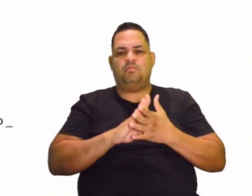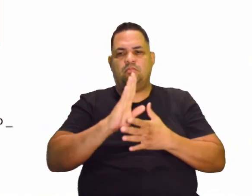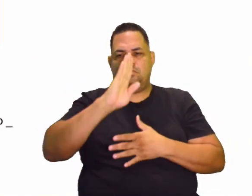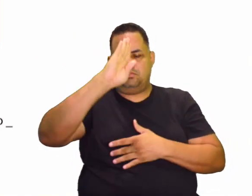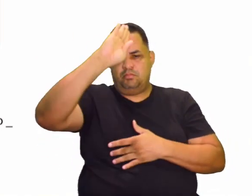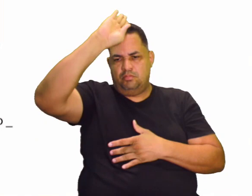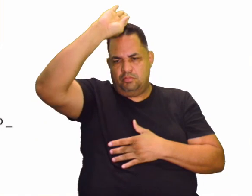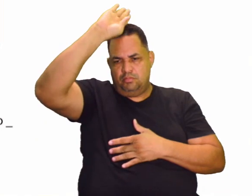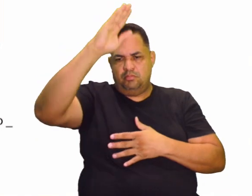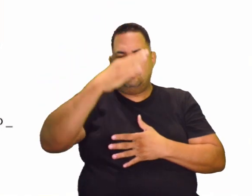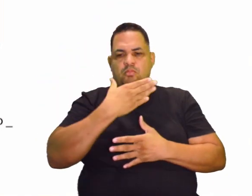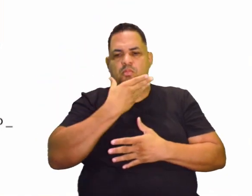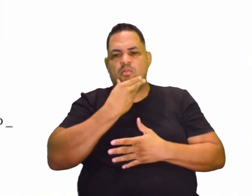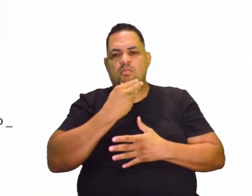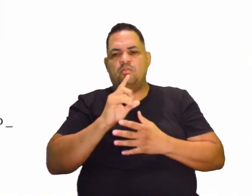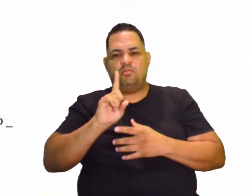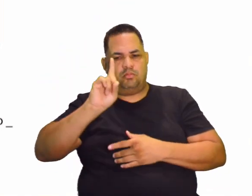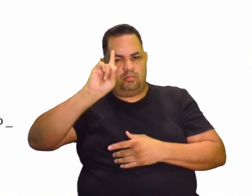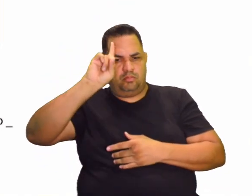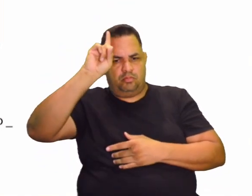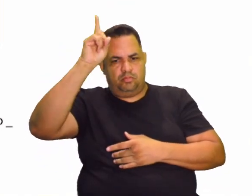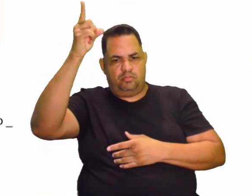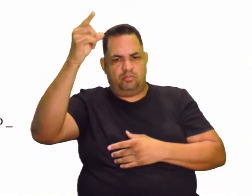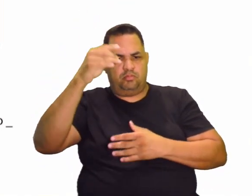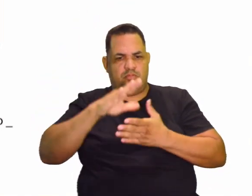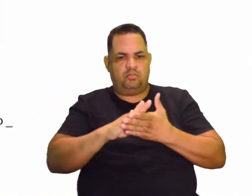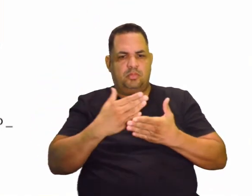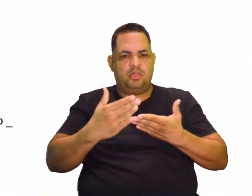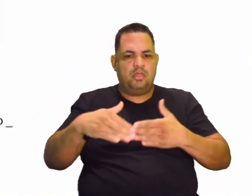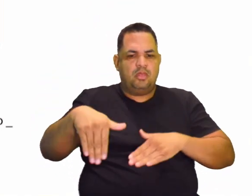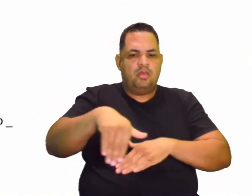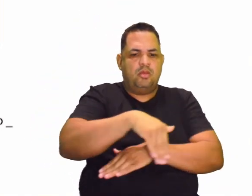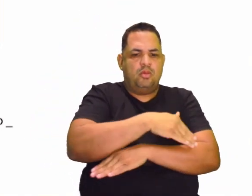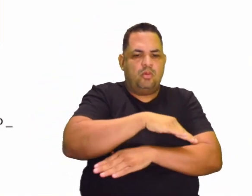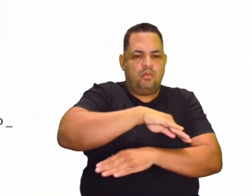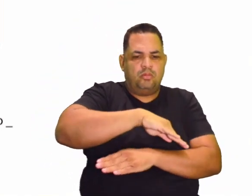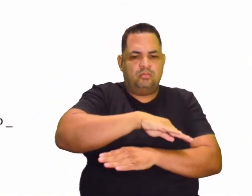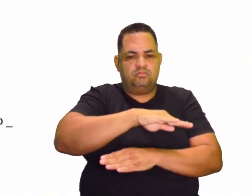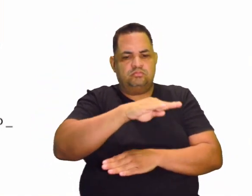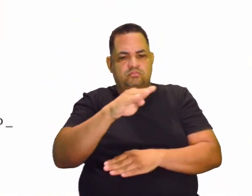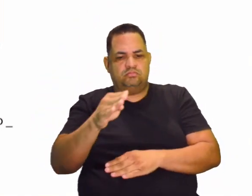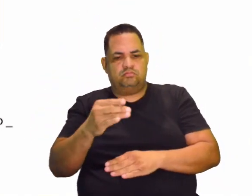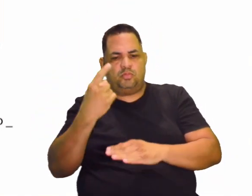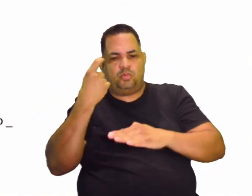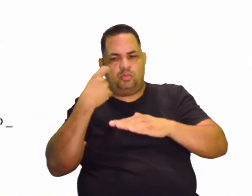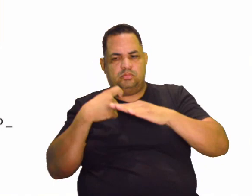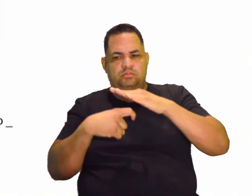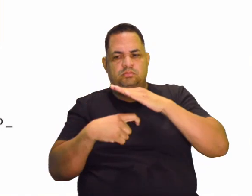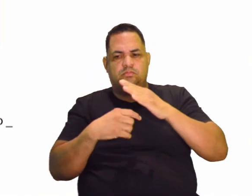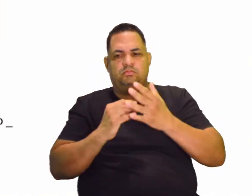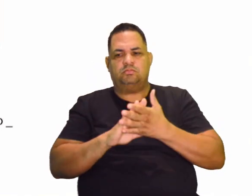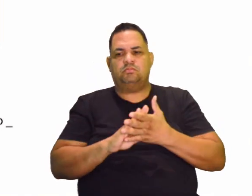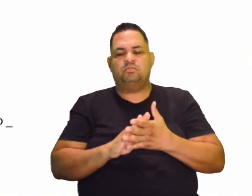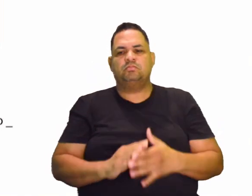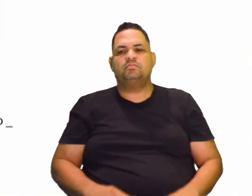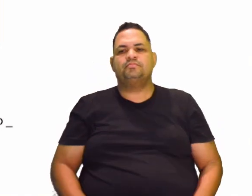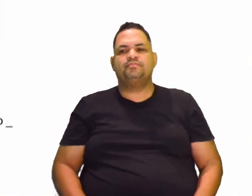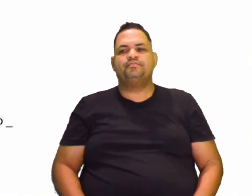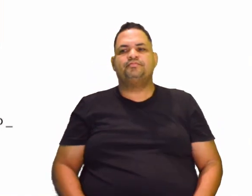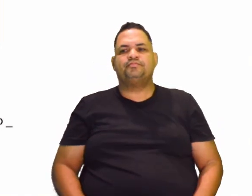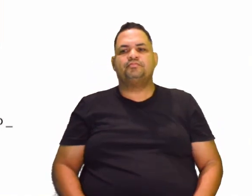né, que inventaram as estradas, pontes, então eles foram grandes construtores, certo?